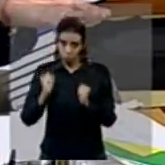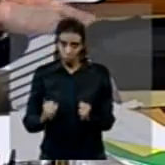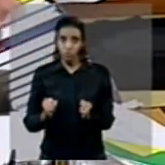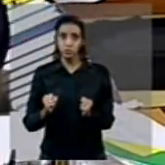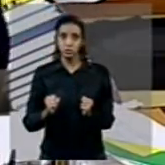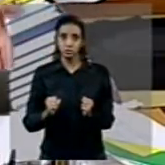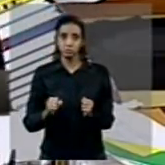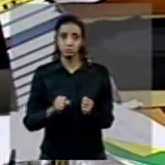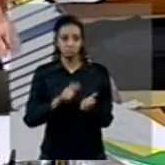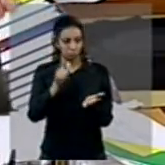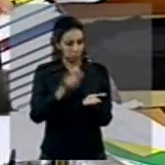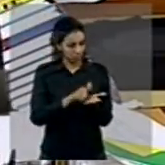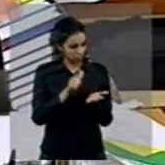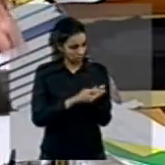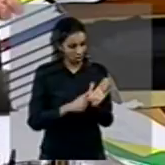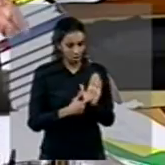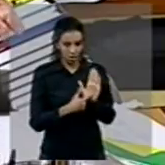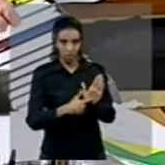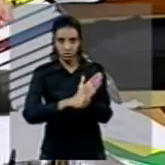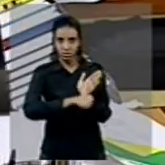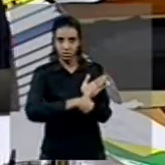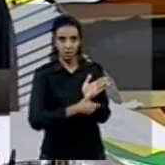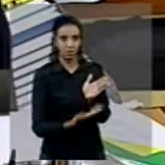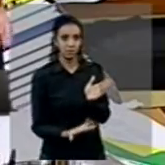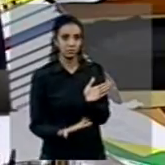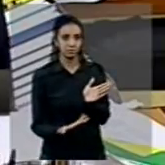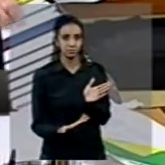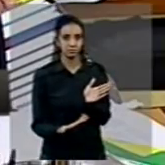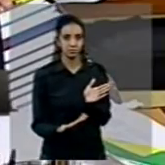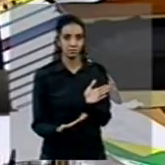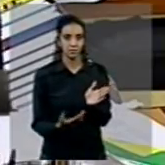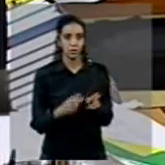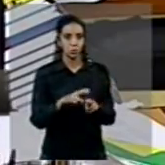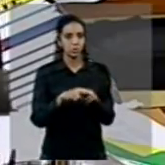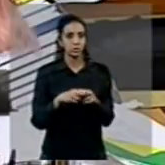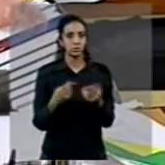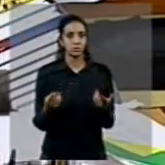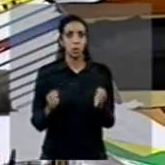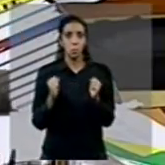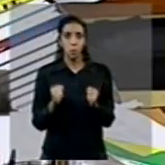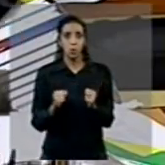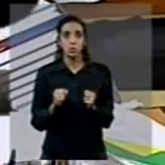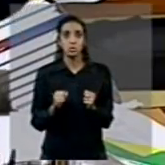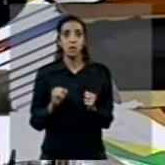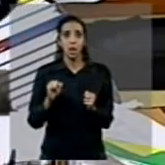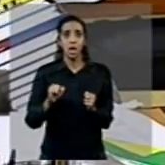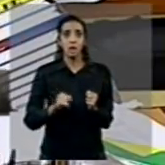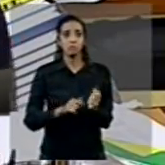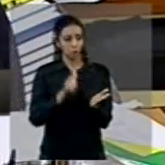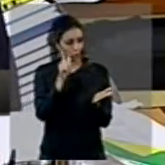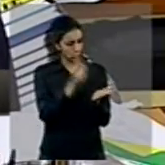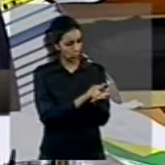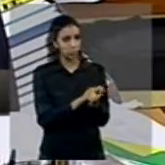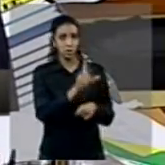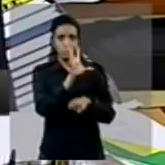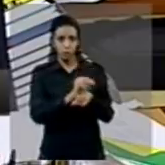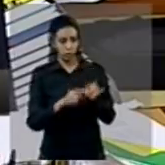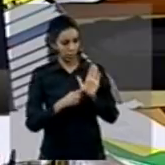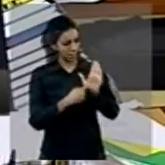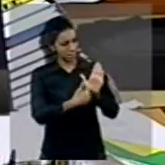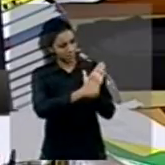identificar, pode tornar extremo de dúvidas mediante documento, que é ele, o eleitor, que